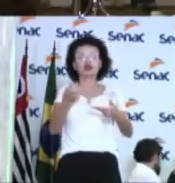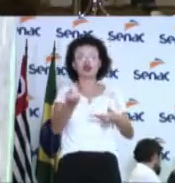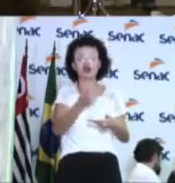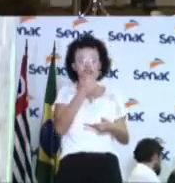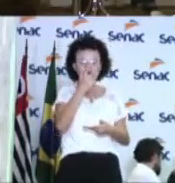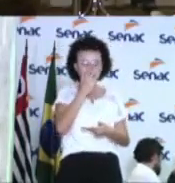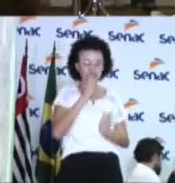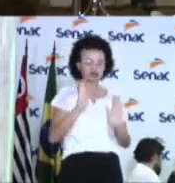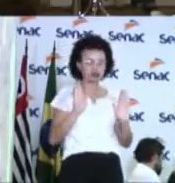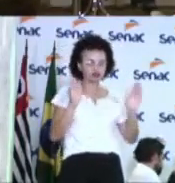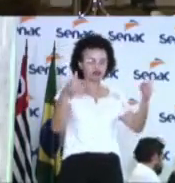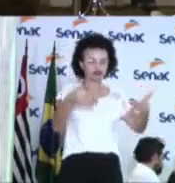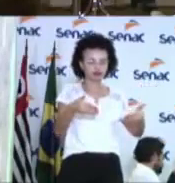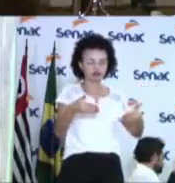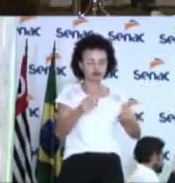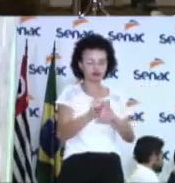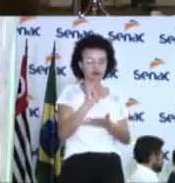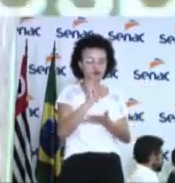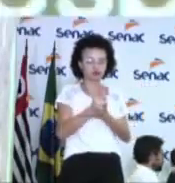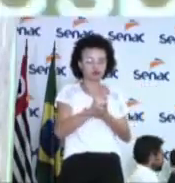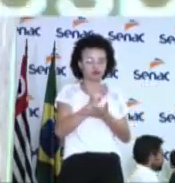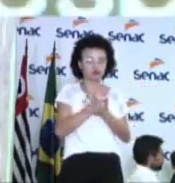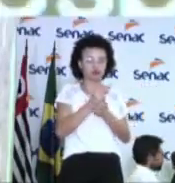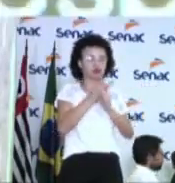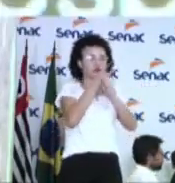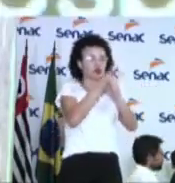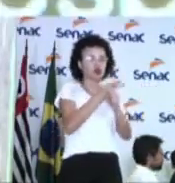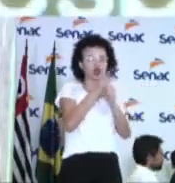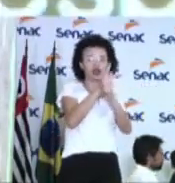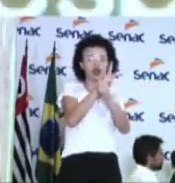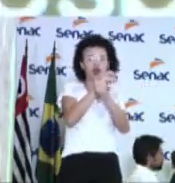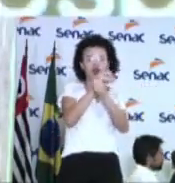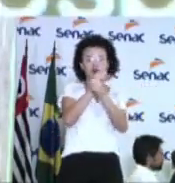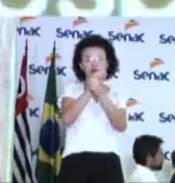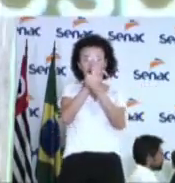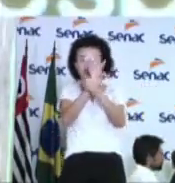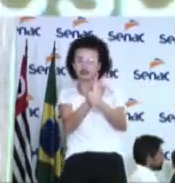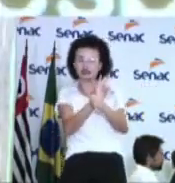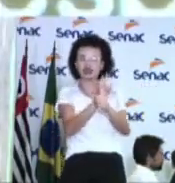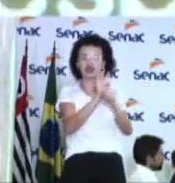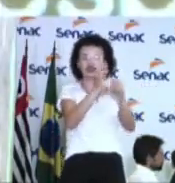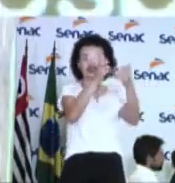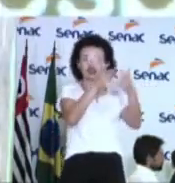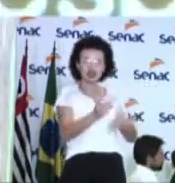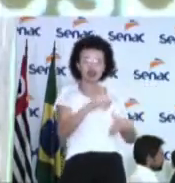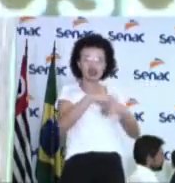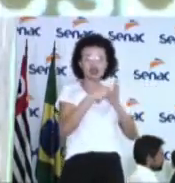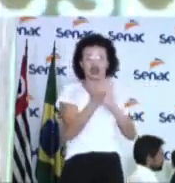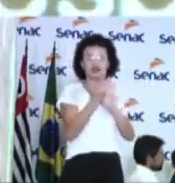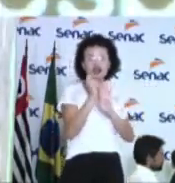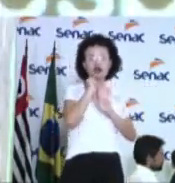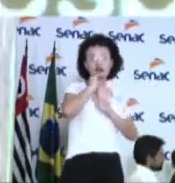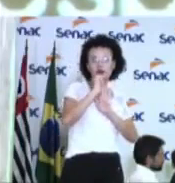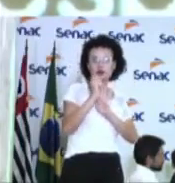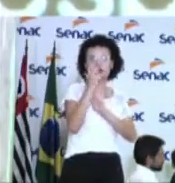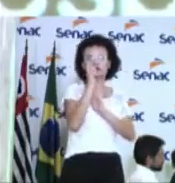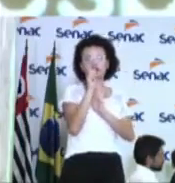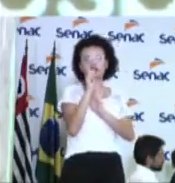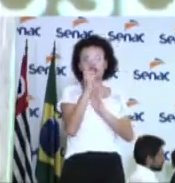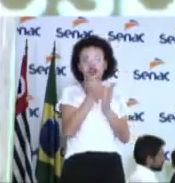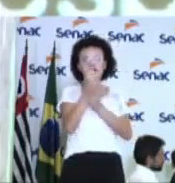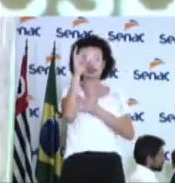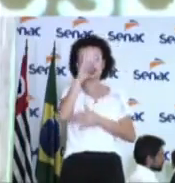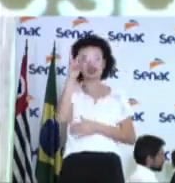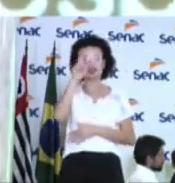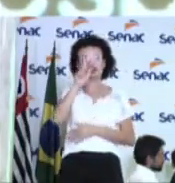dupla criativa e ir atrás de publishers, por exemplo, como a gente foi no ABC, né, dentro da Abril, para construir essa história de Jeep, para